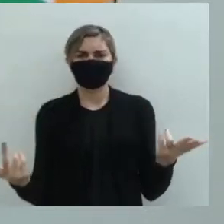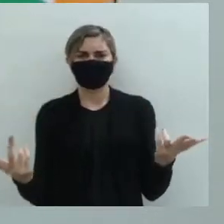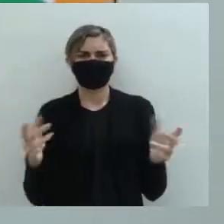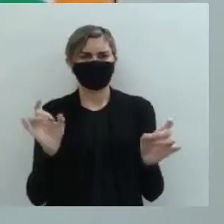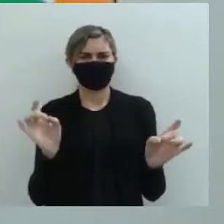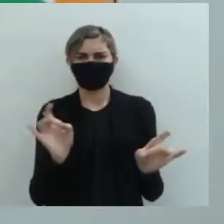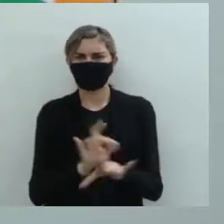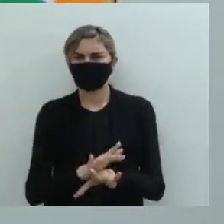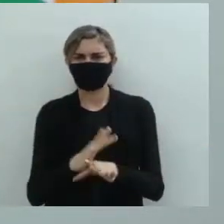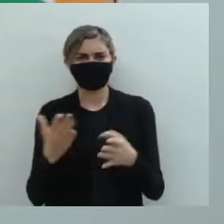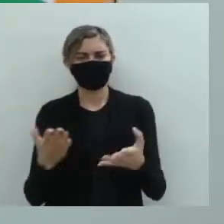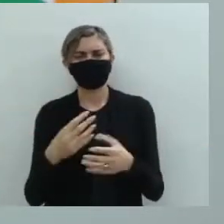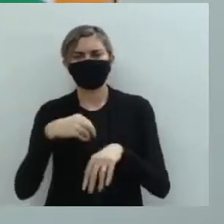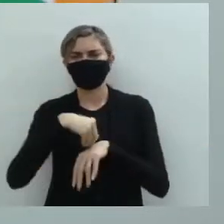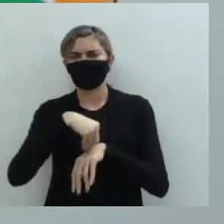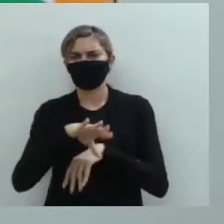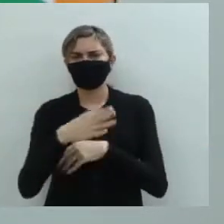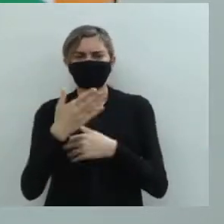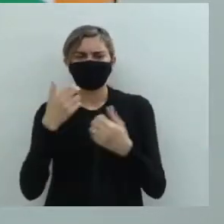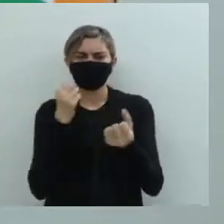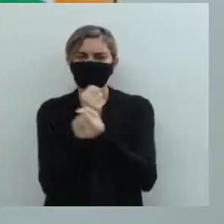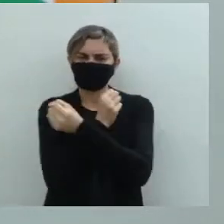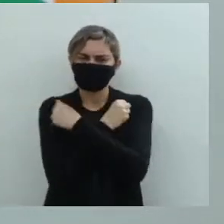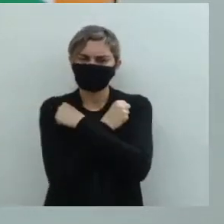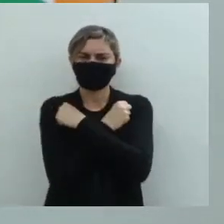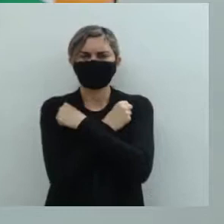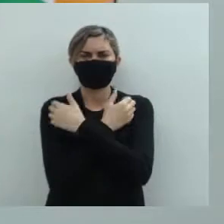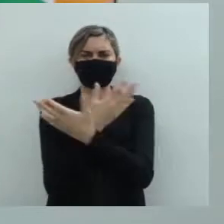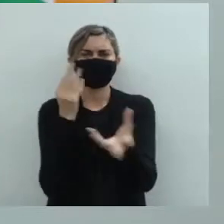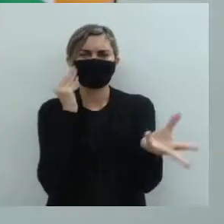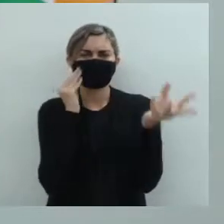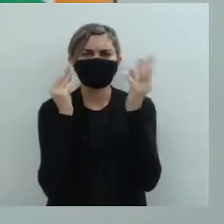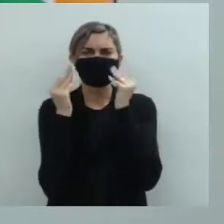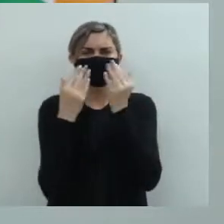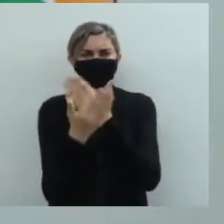aula encerra agora. Eu quero desejar um abraço aí, um beijo bem